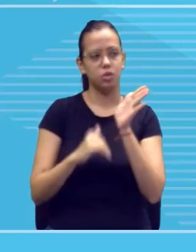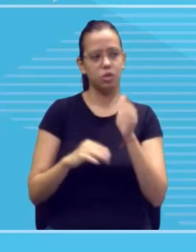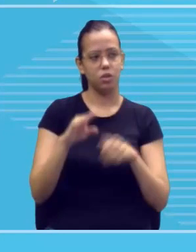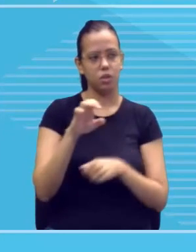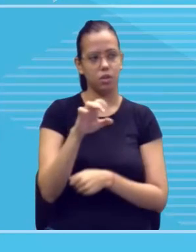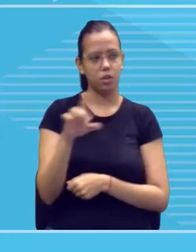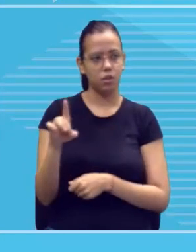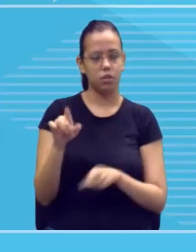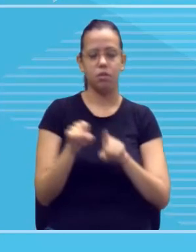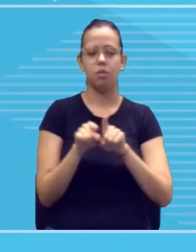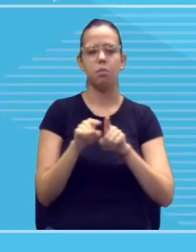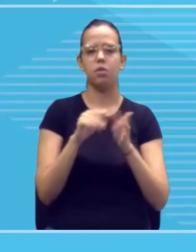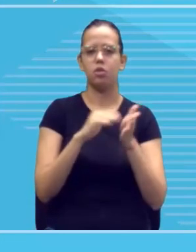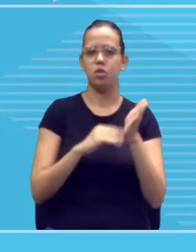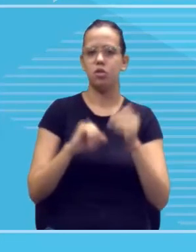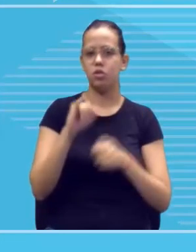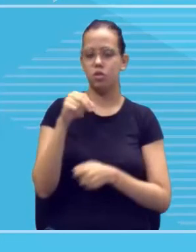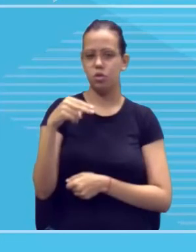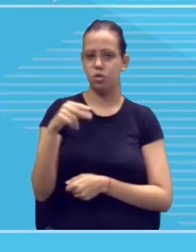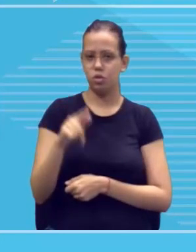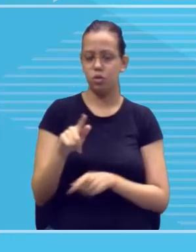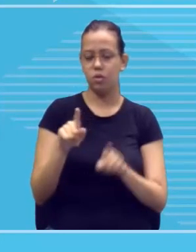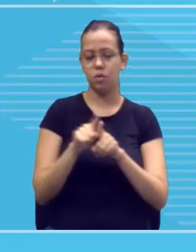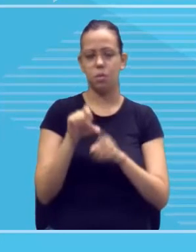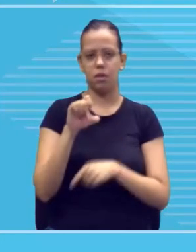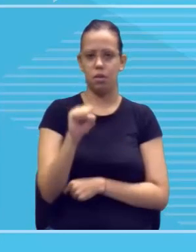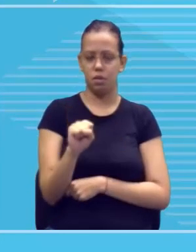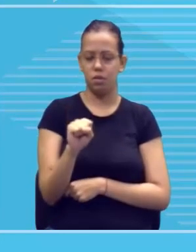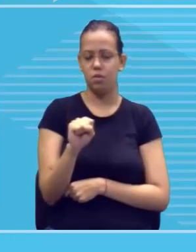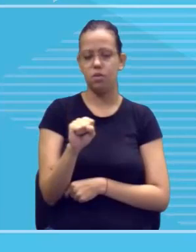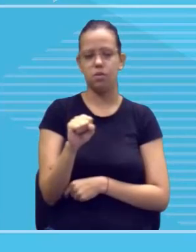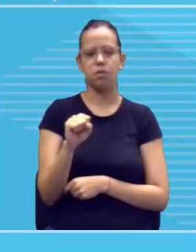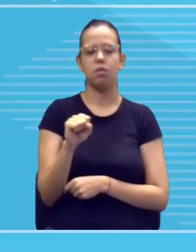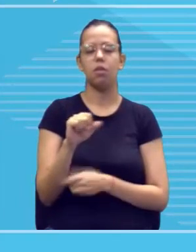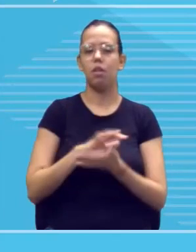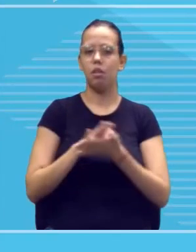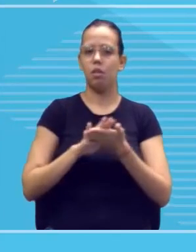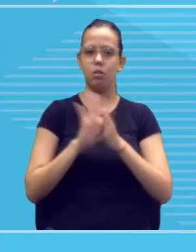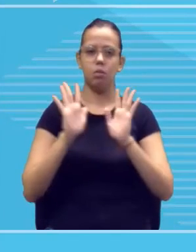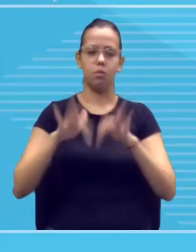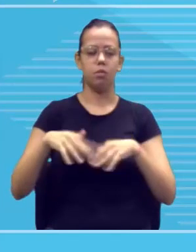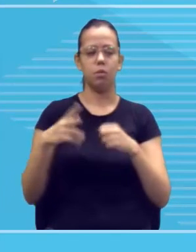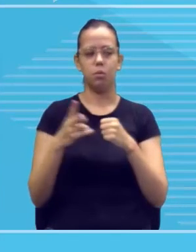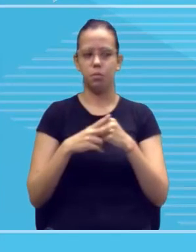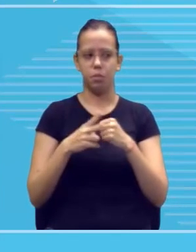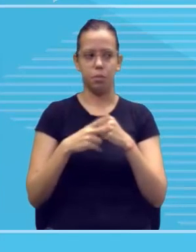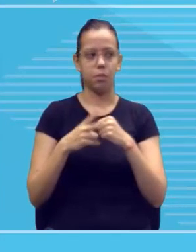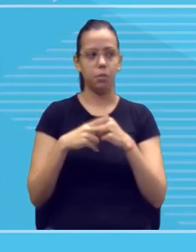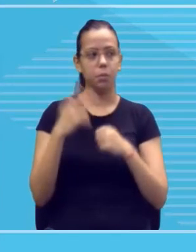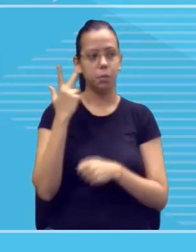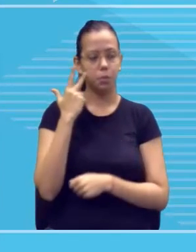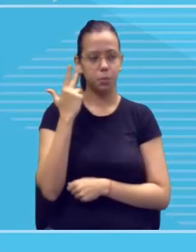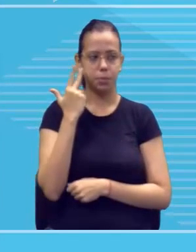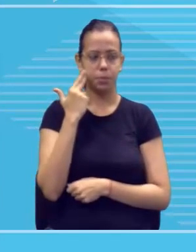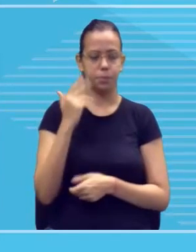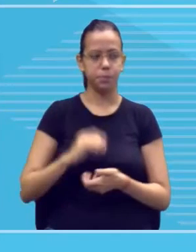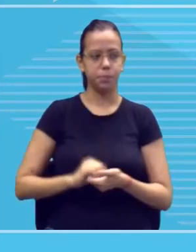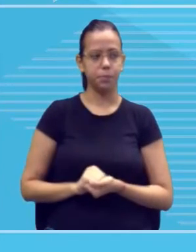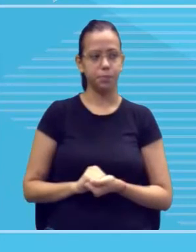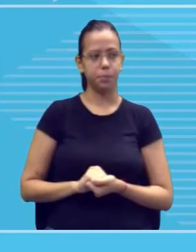é d Ela é menina S nada que você vai colocar no final de verbo não tira daí tira daí mas